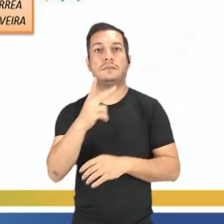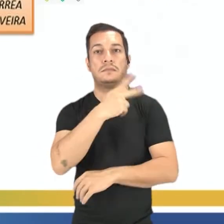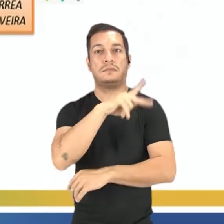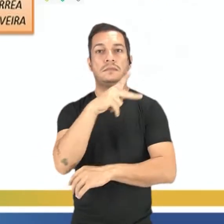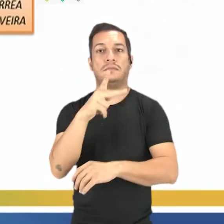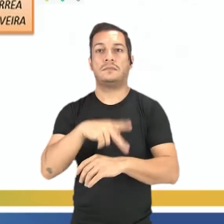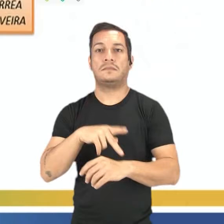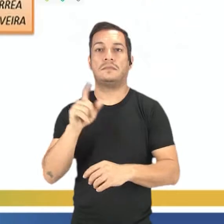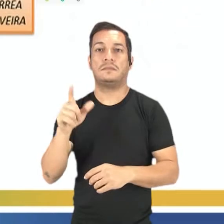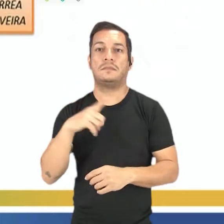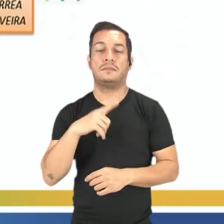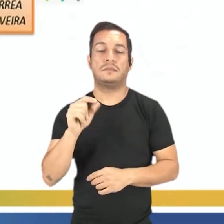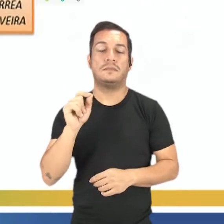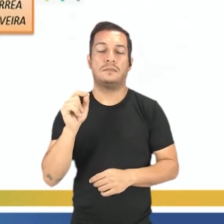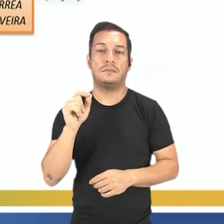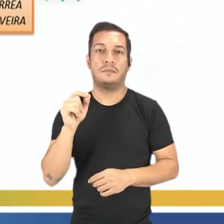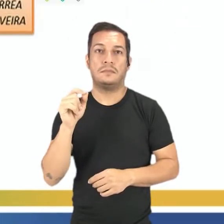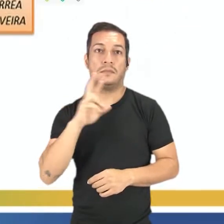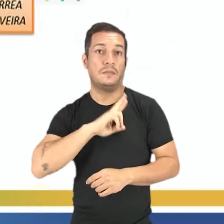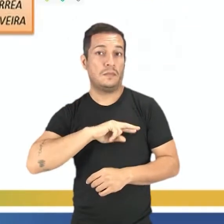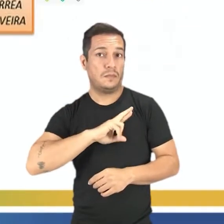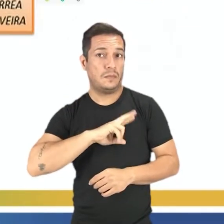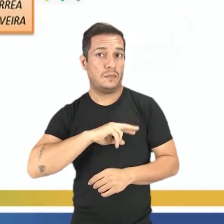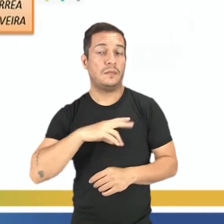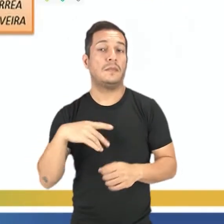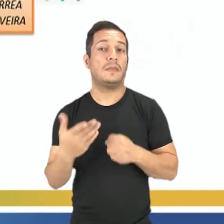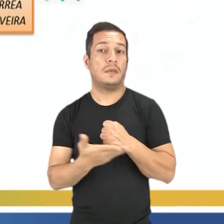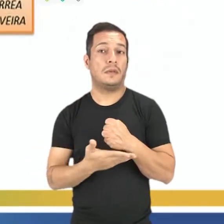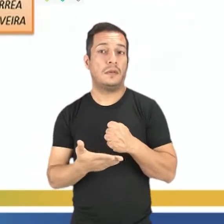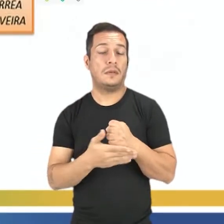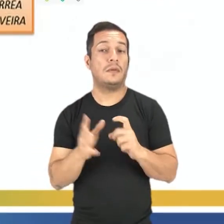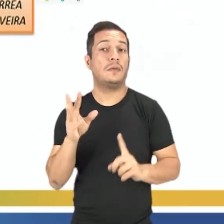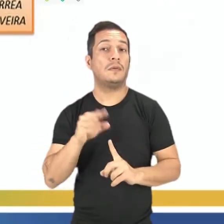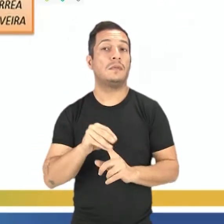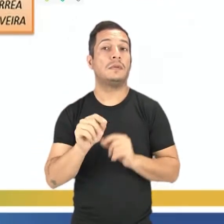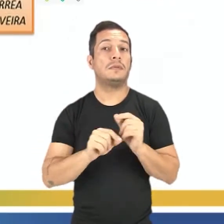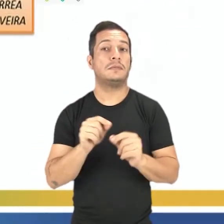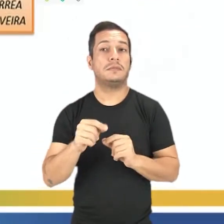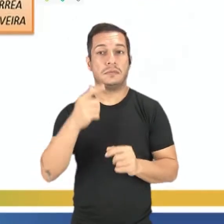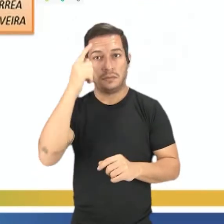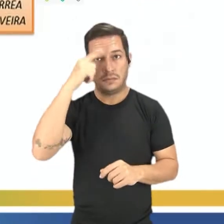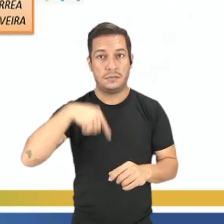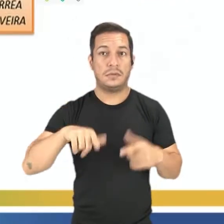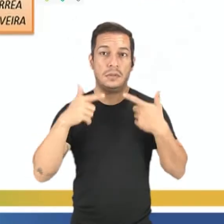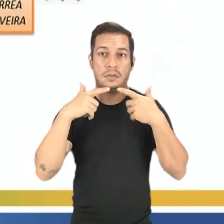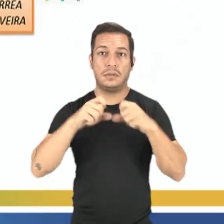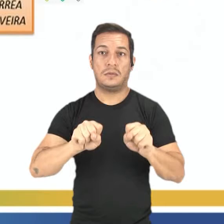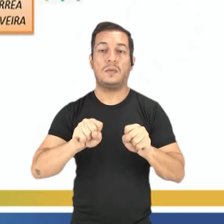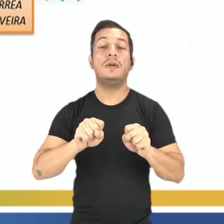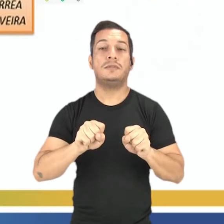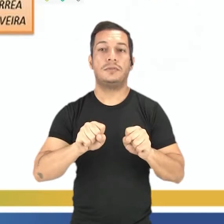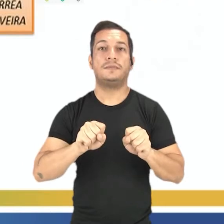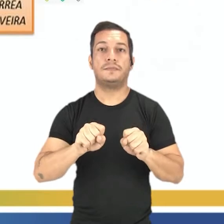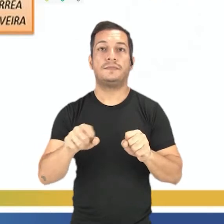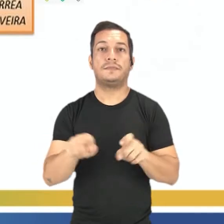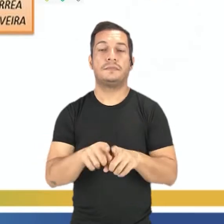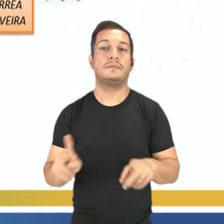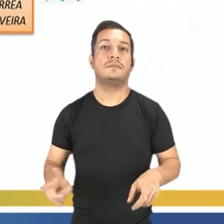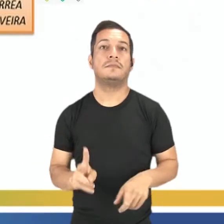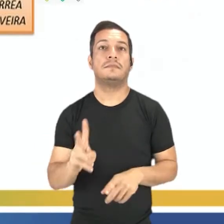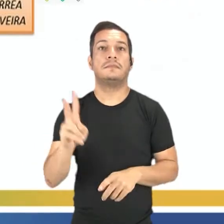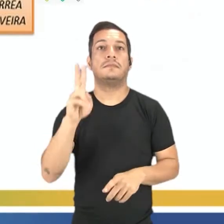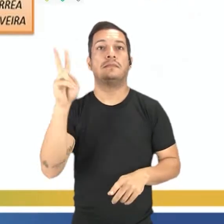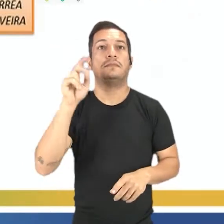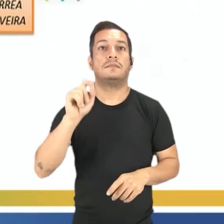vem em oposição ao romantismo, pois ele trabalha a objetividade, a impessoalidade, a linguagem rebuscada. A valorização